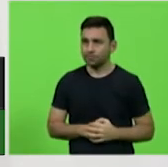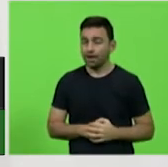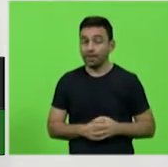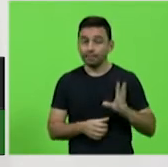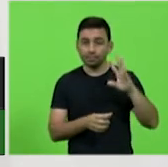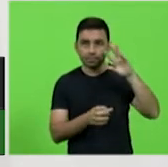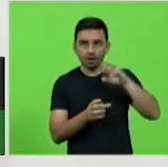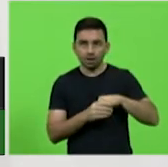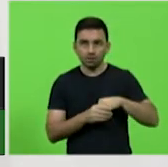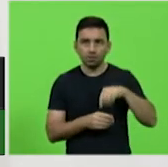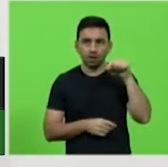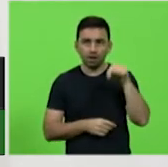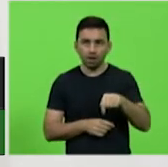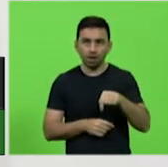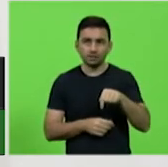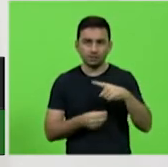município,